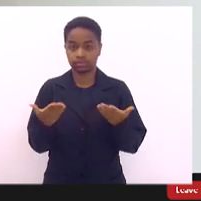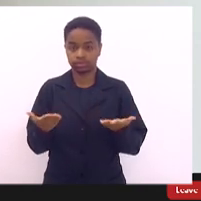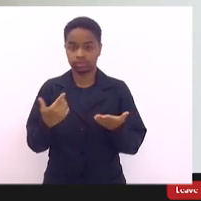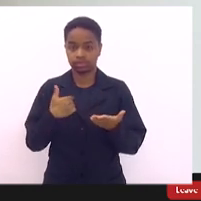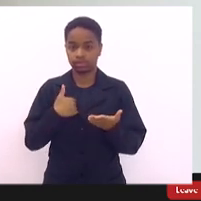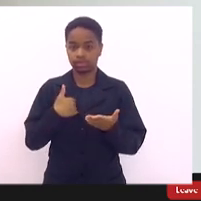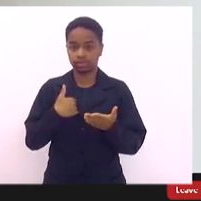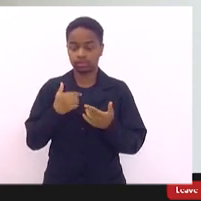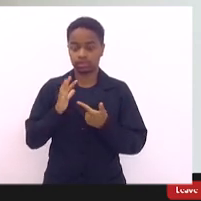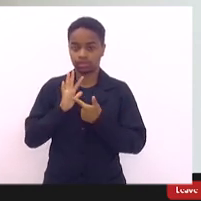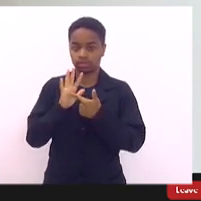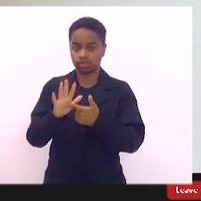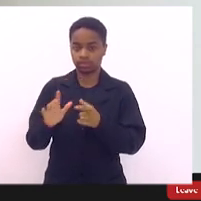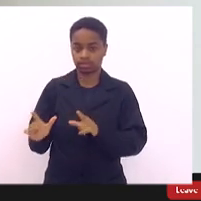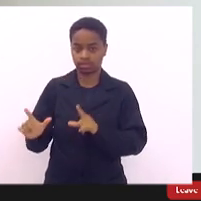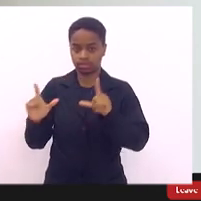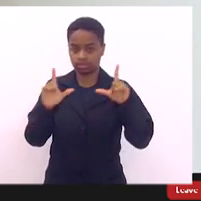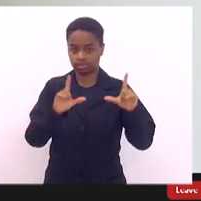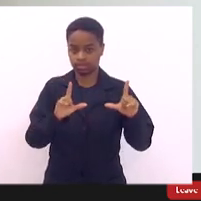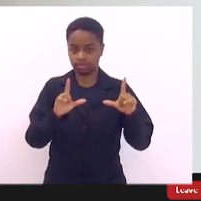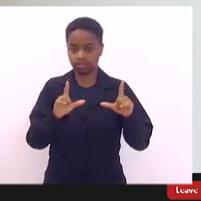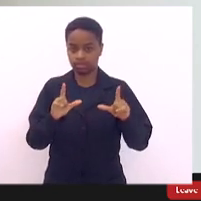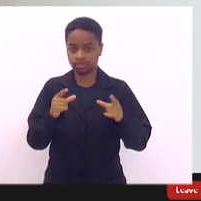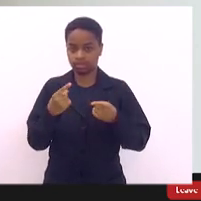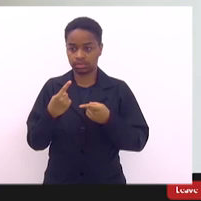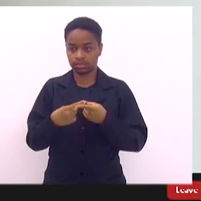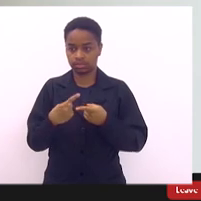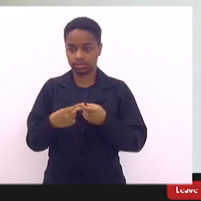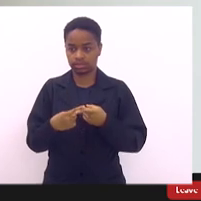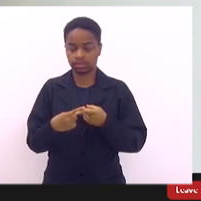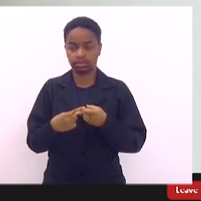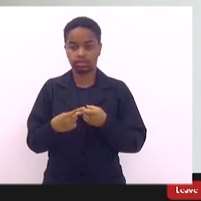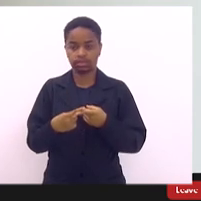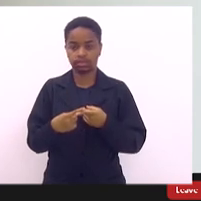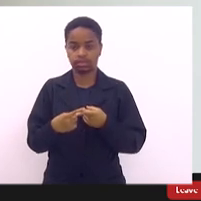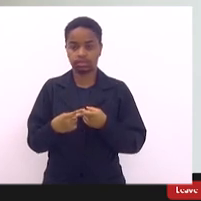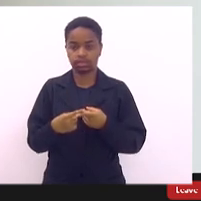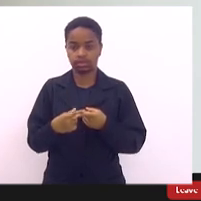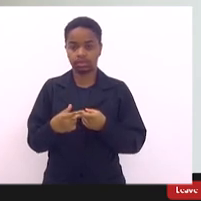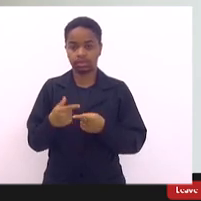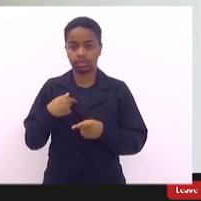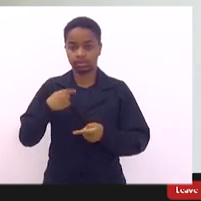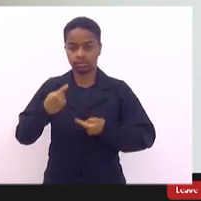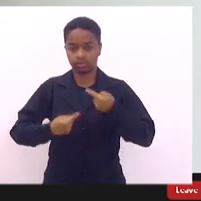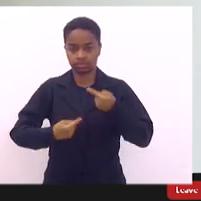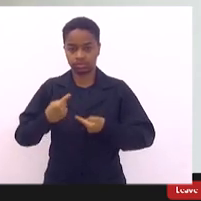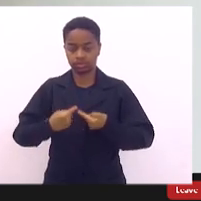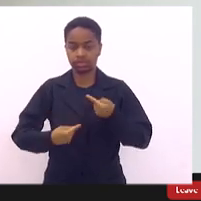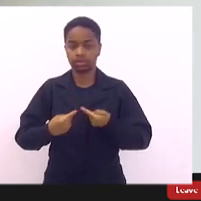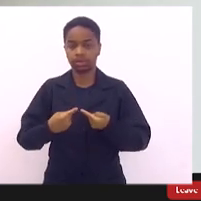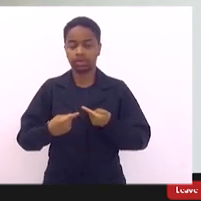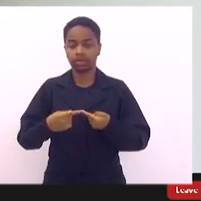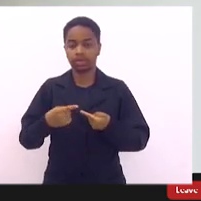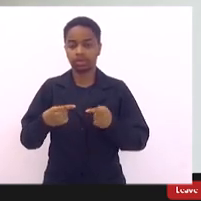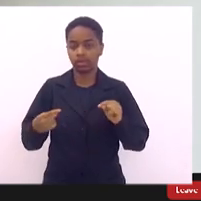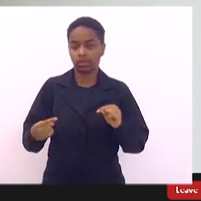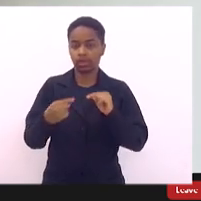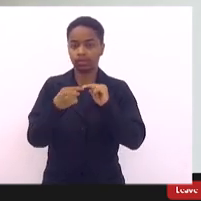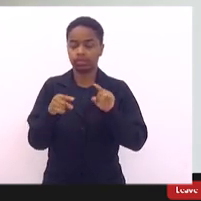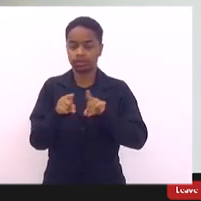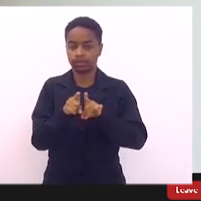minha tela, porque a maior parte das coisas que eu vou falar, eu vou mais discutir, conversar, tem a ver com esse